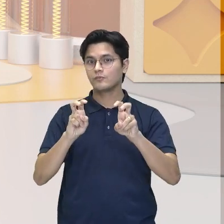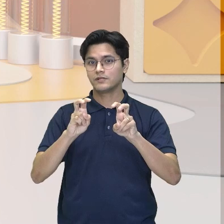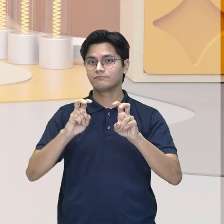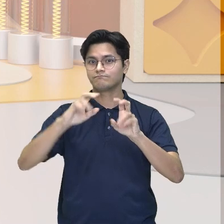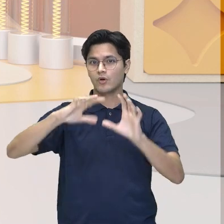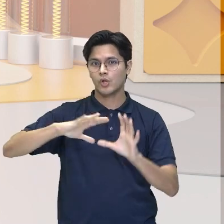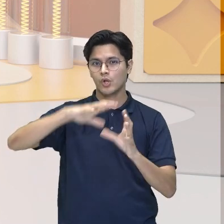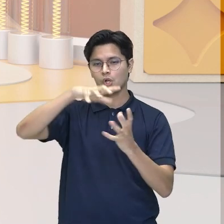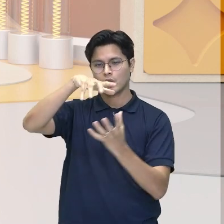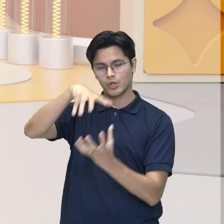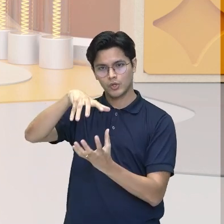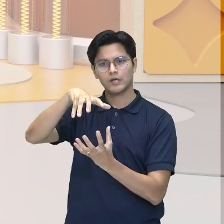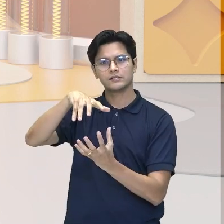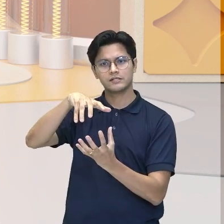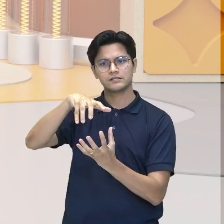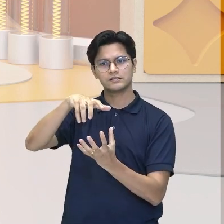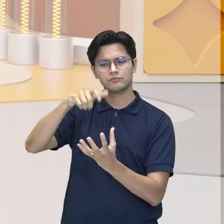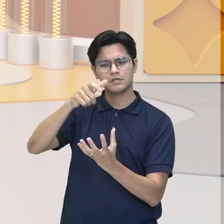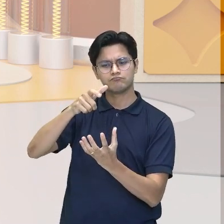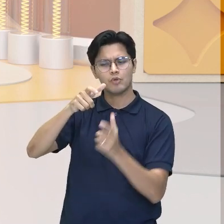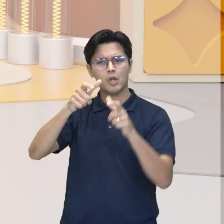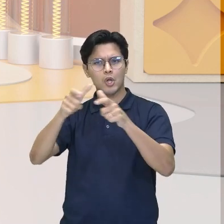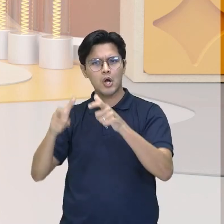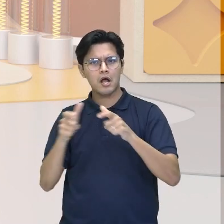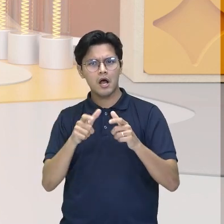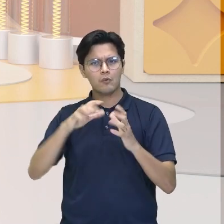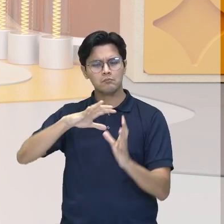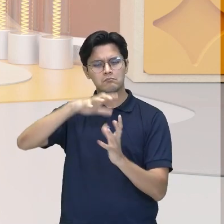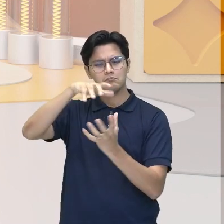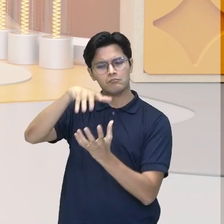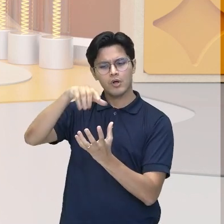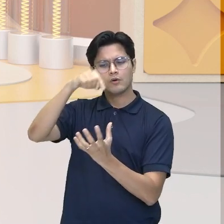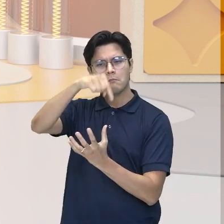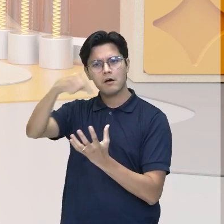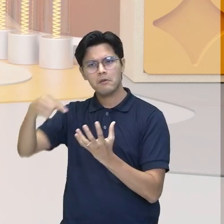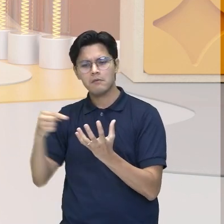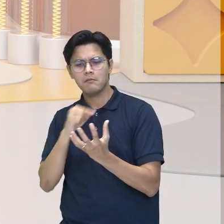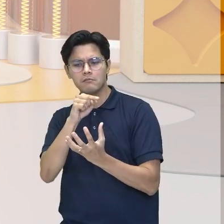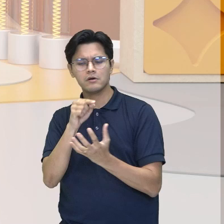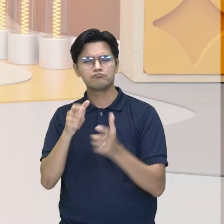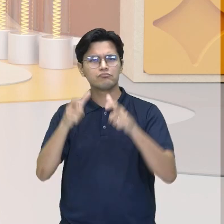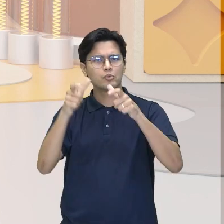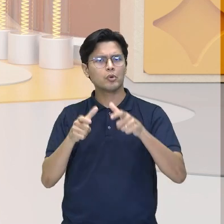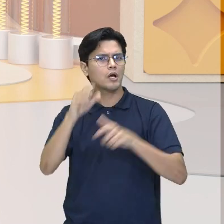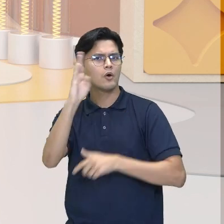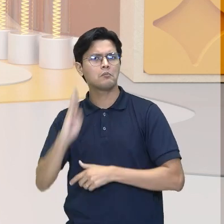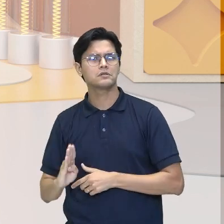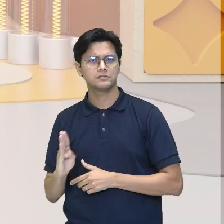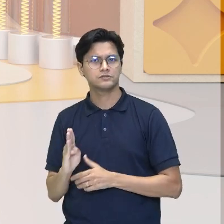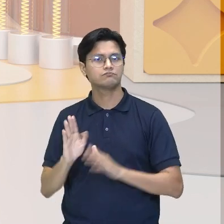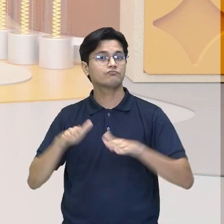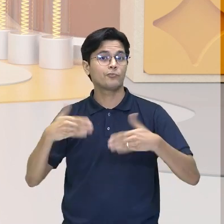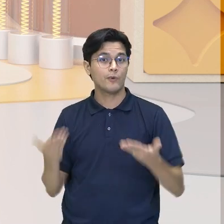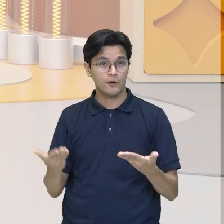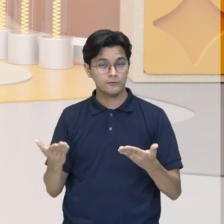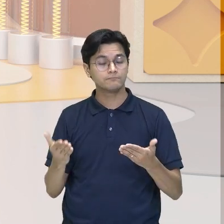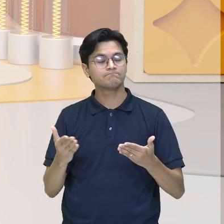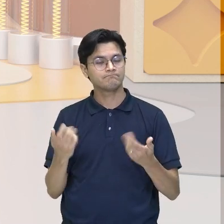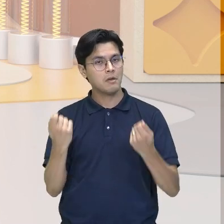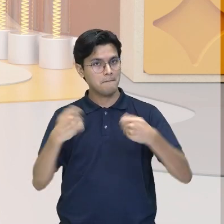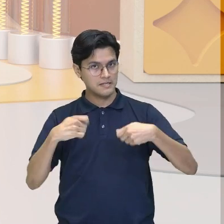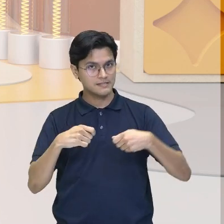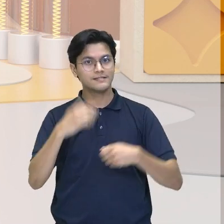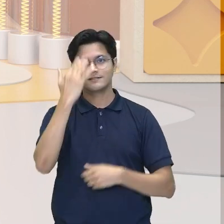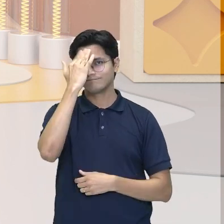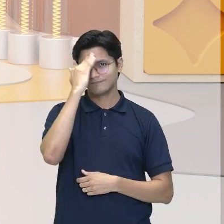Brasil, a localização do nosso país no mundo. Então, precisa entender em qual continente o